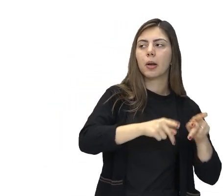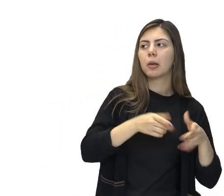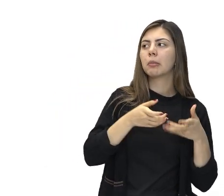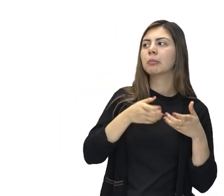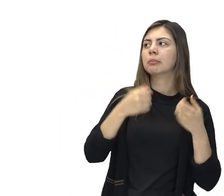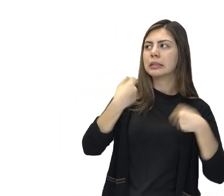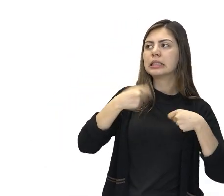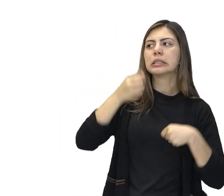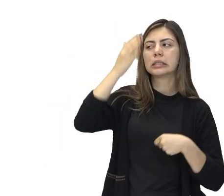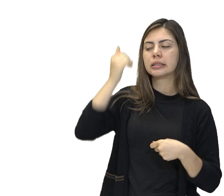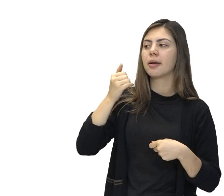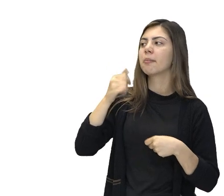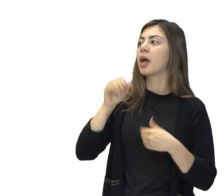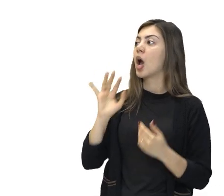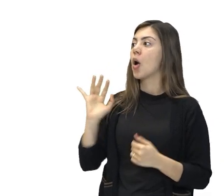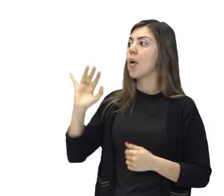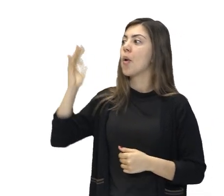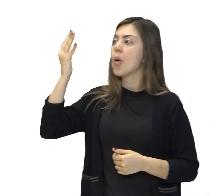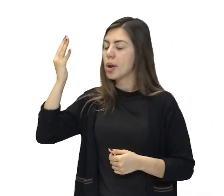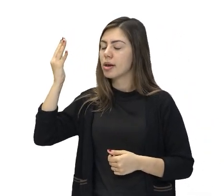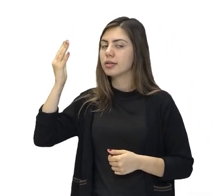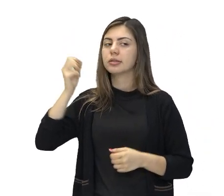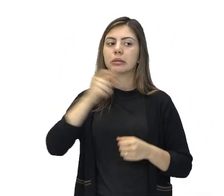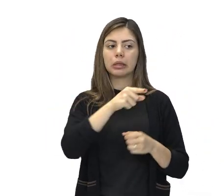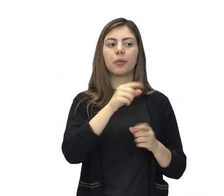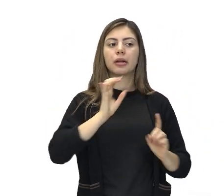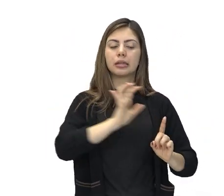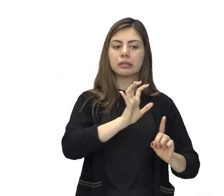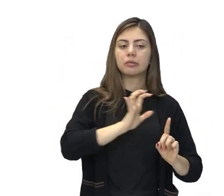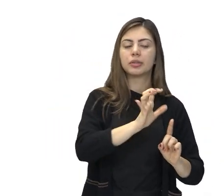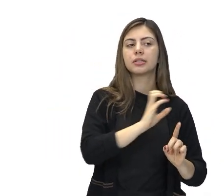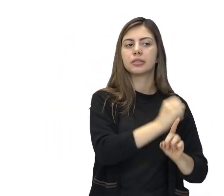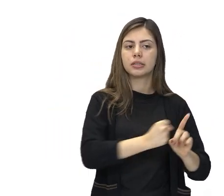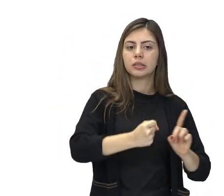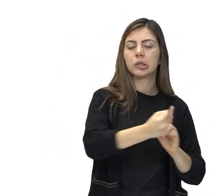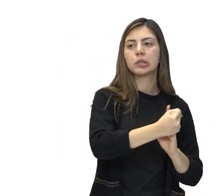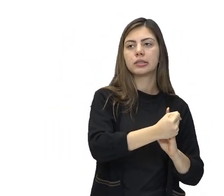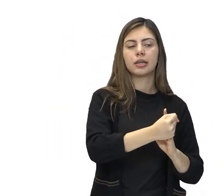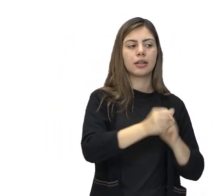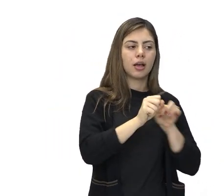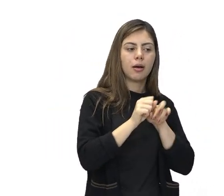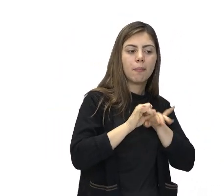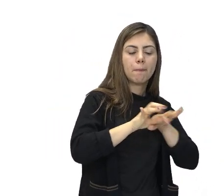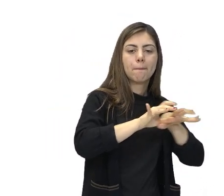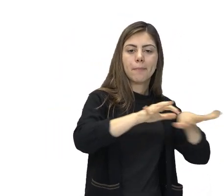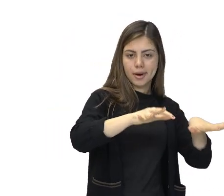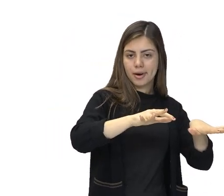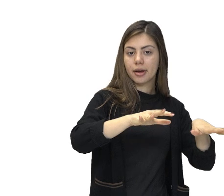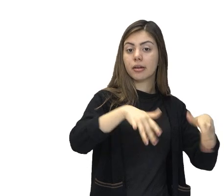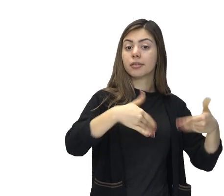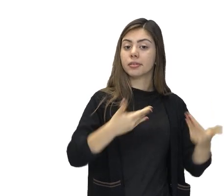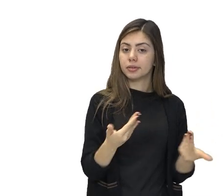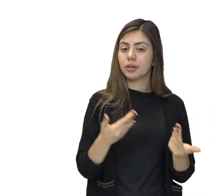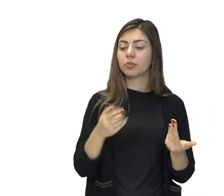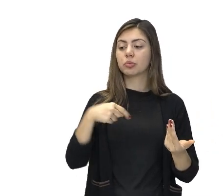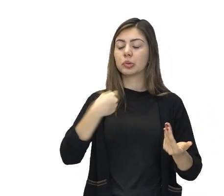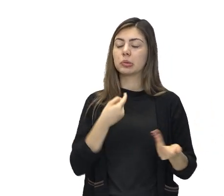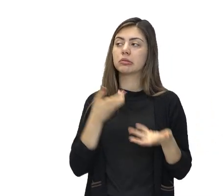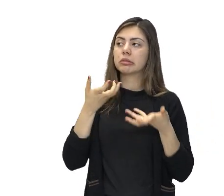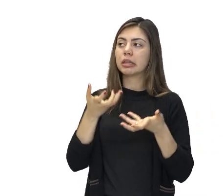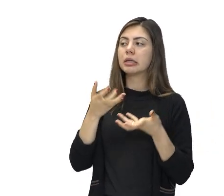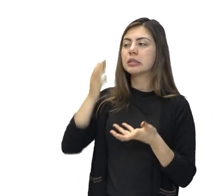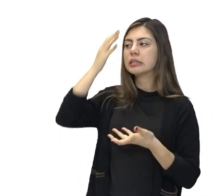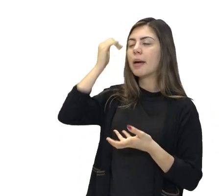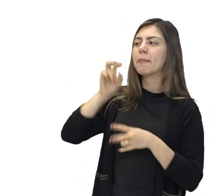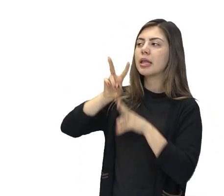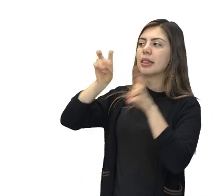fato ocorrido que impactou a sociedade, que todos ficaram sabendo, e aí, porventura, nós queremos